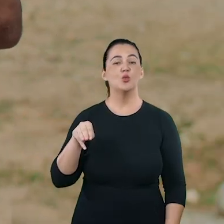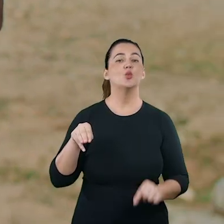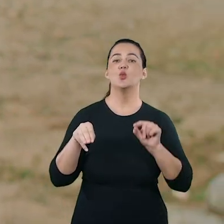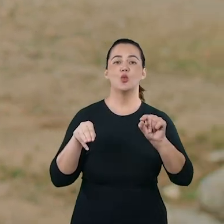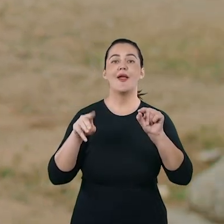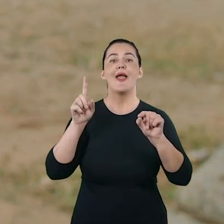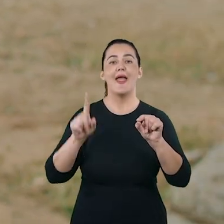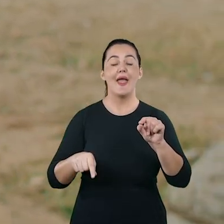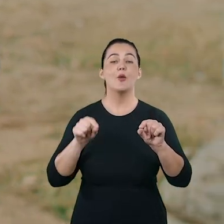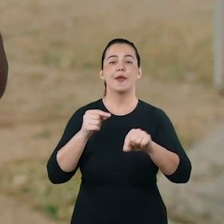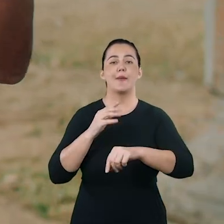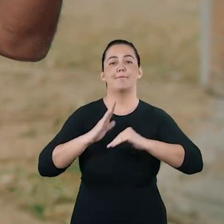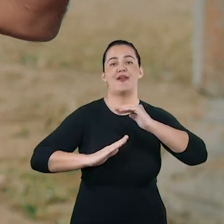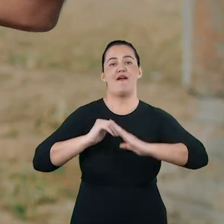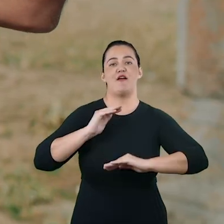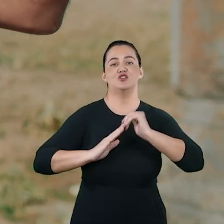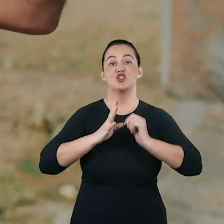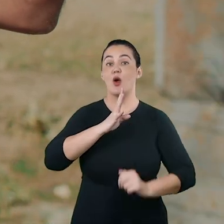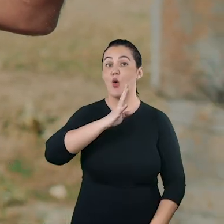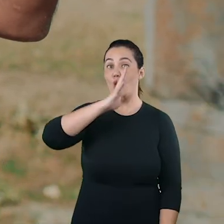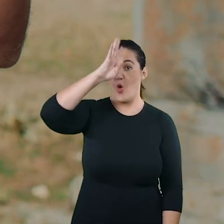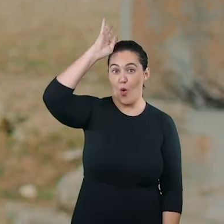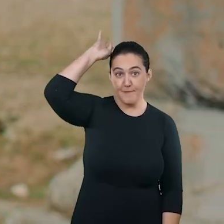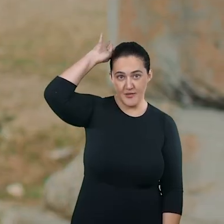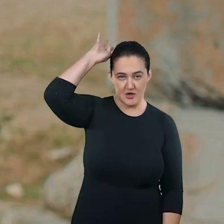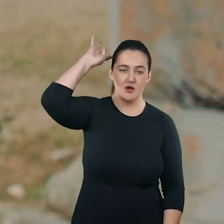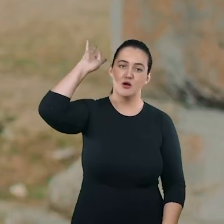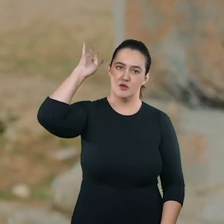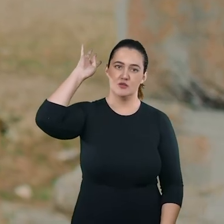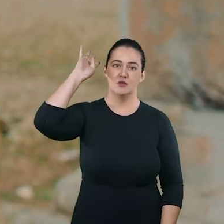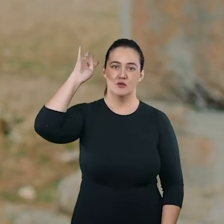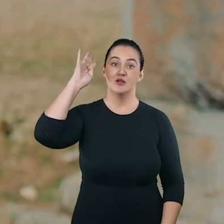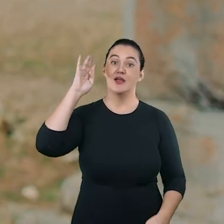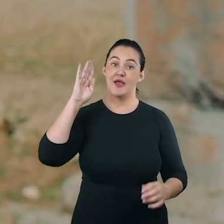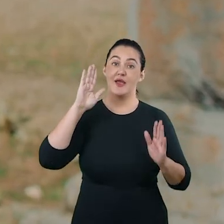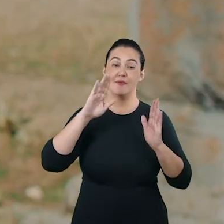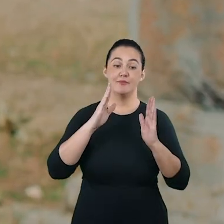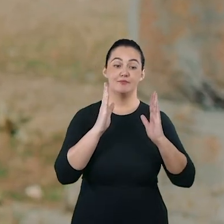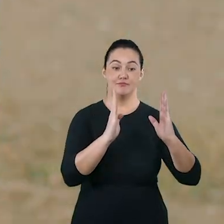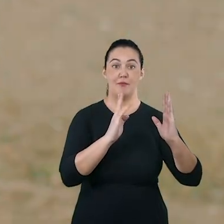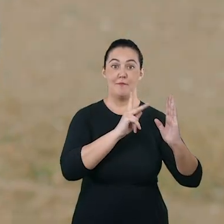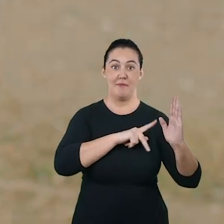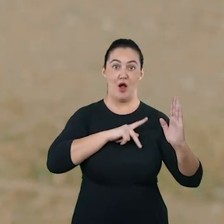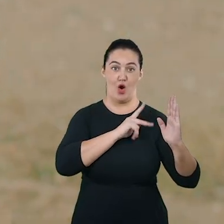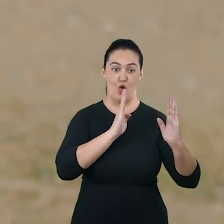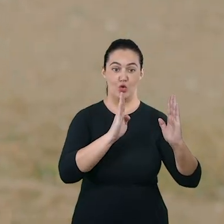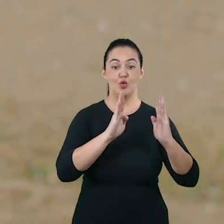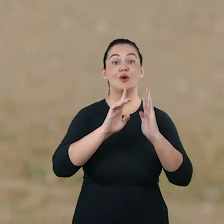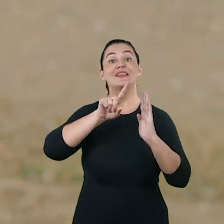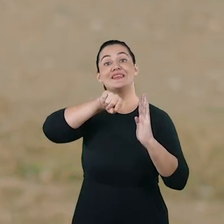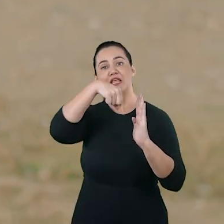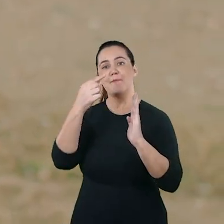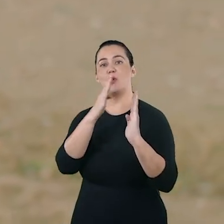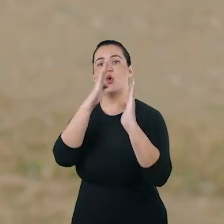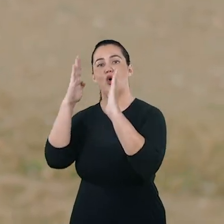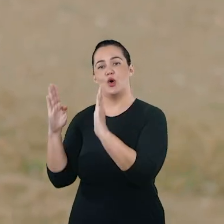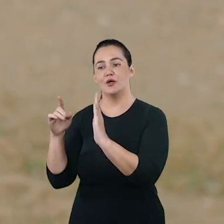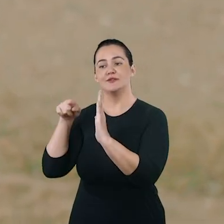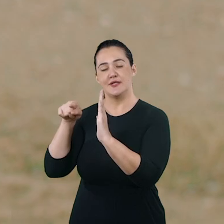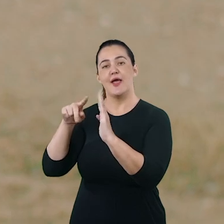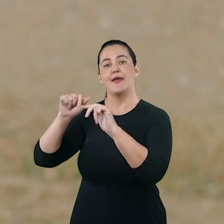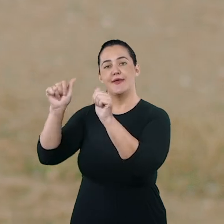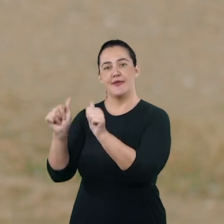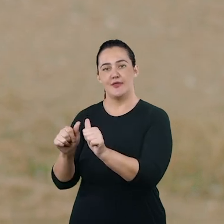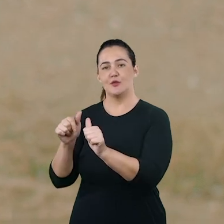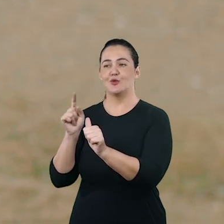posterior aos tempos do Novo Testamento. Então essas duas imagens aqui são posteriores à época de Paulo. E o Taurobolium, que era